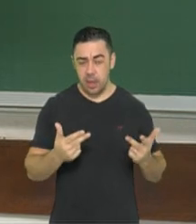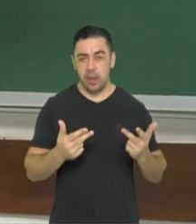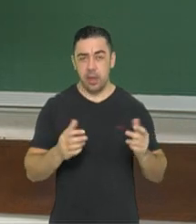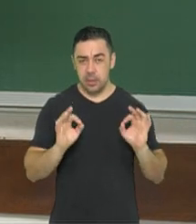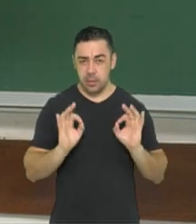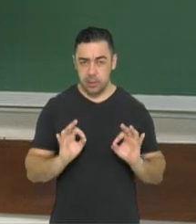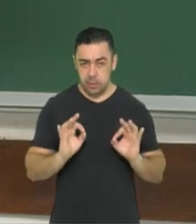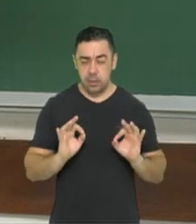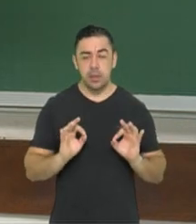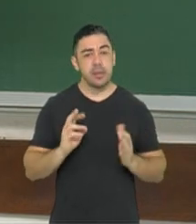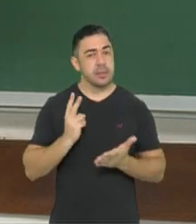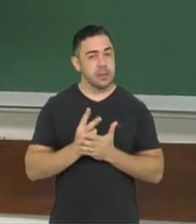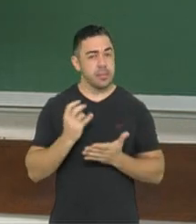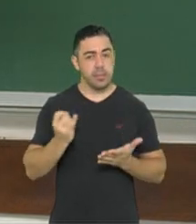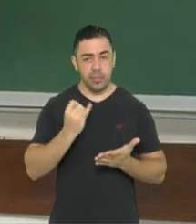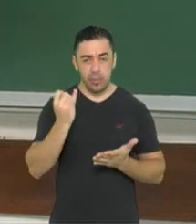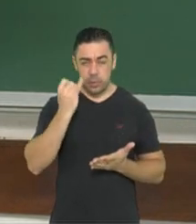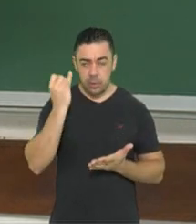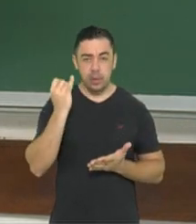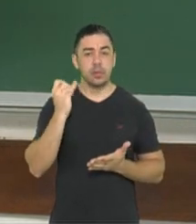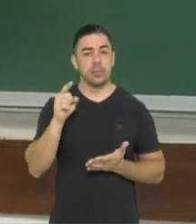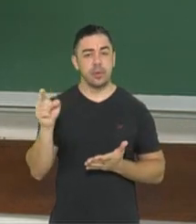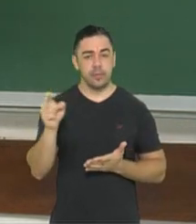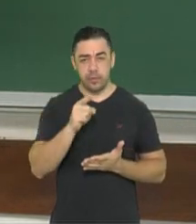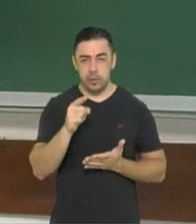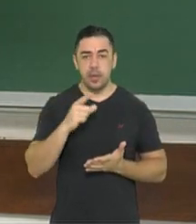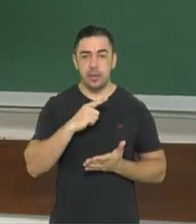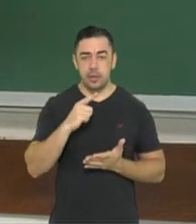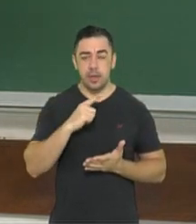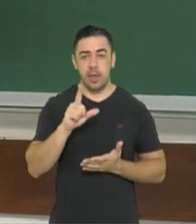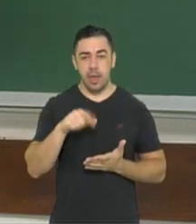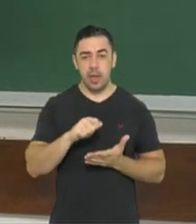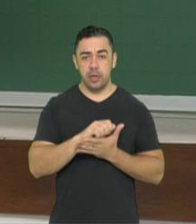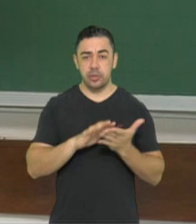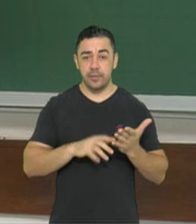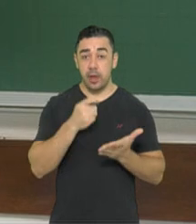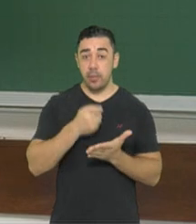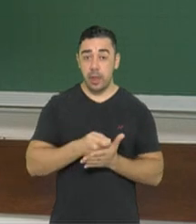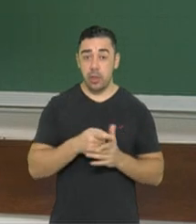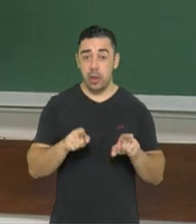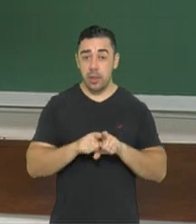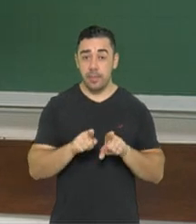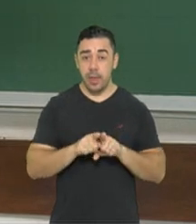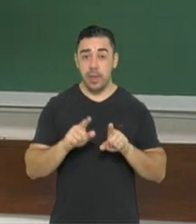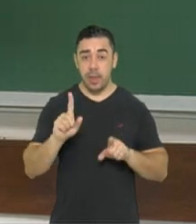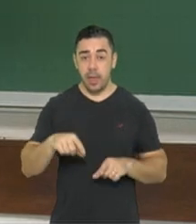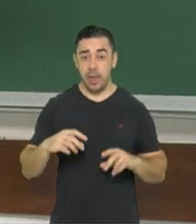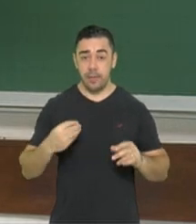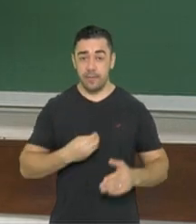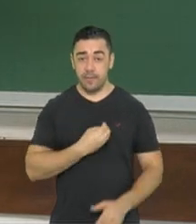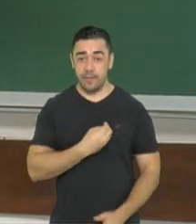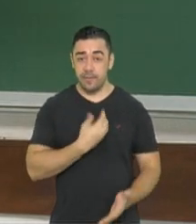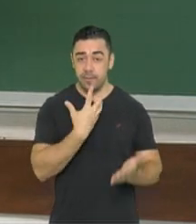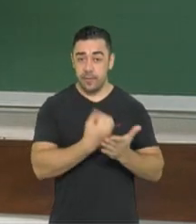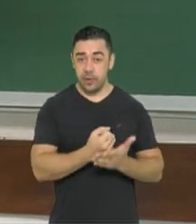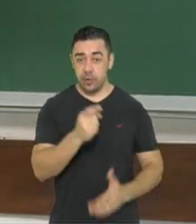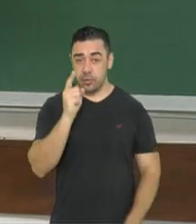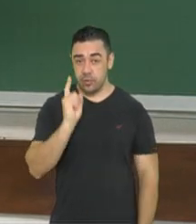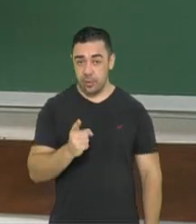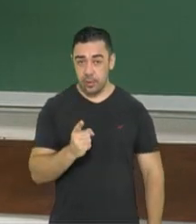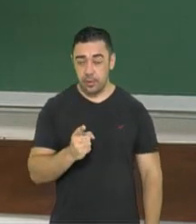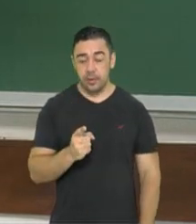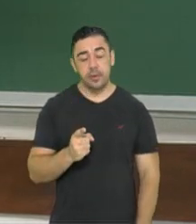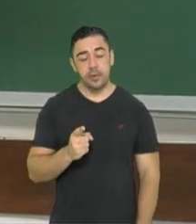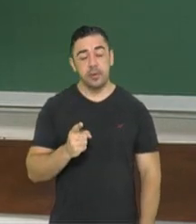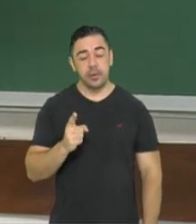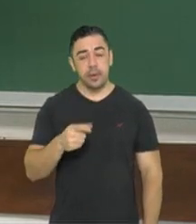É sempre muito importante preencher lá as atividades obrigatórias. Validam a presença de vocês.